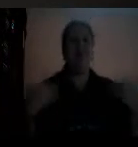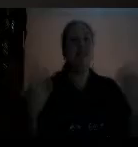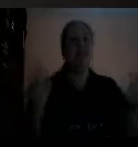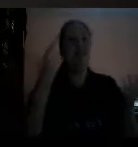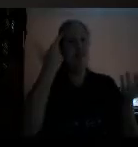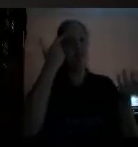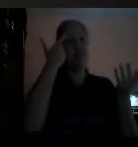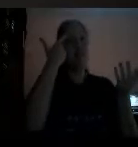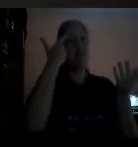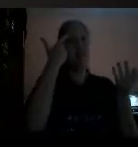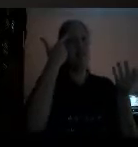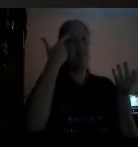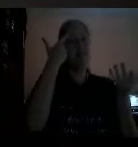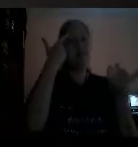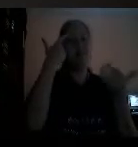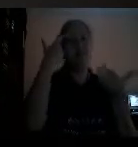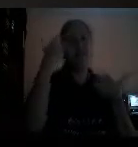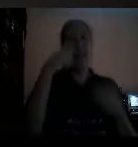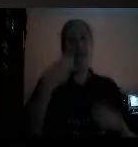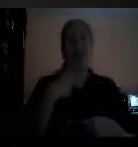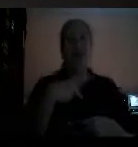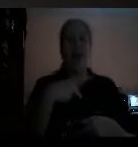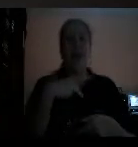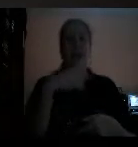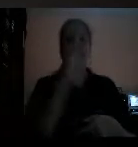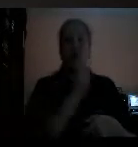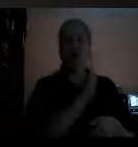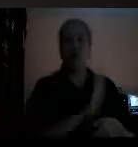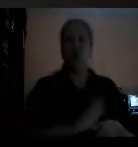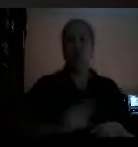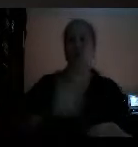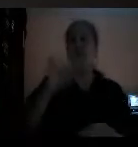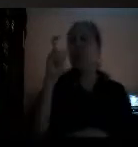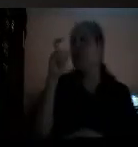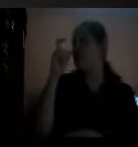desde o período republicano, do início do período republicano, lá de